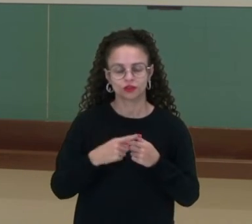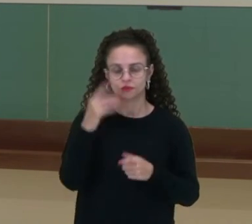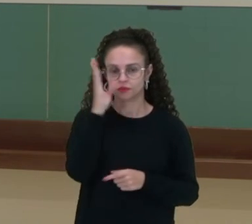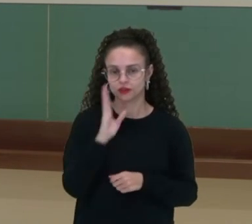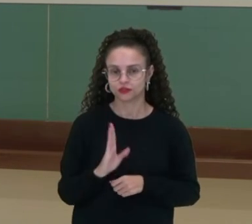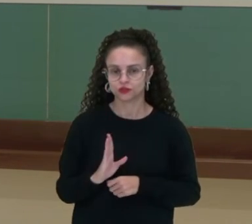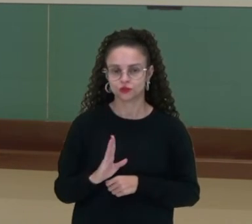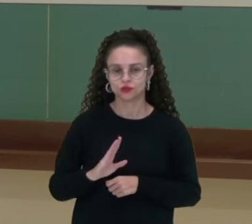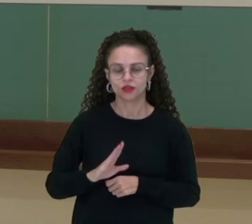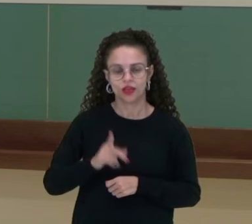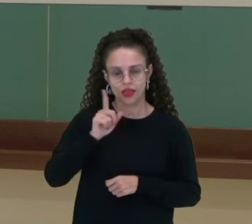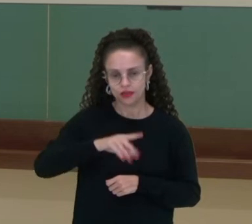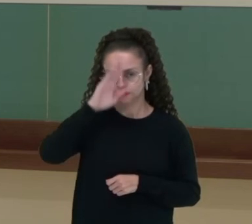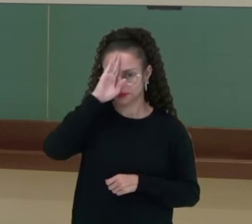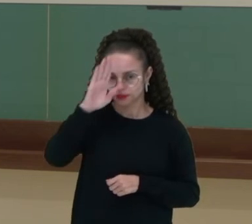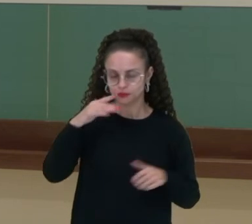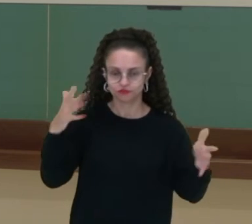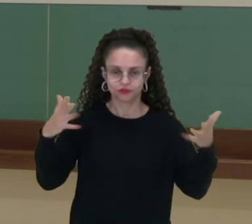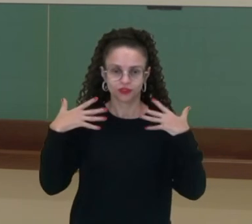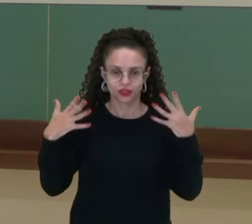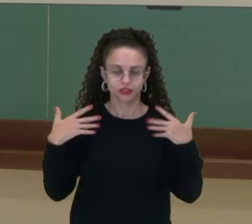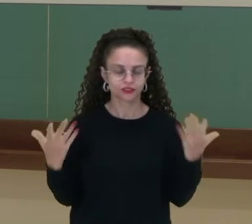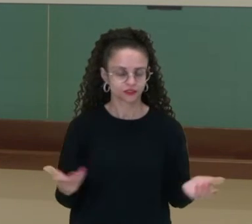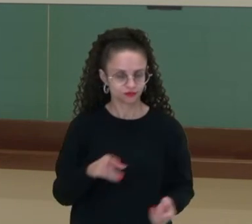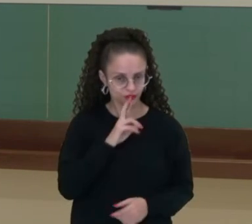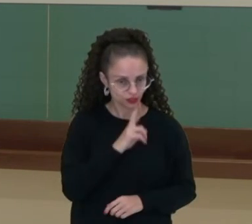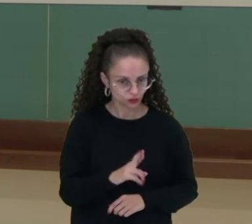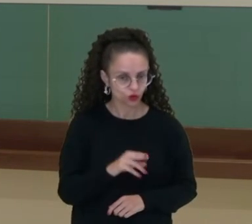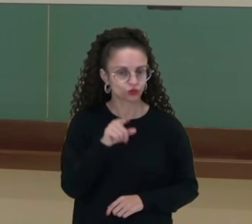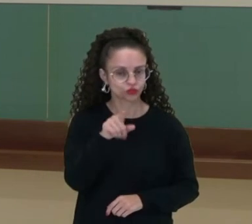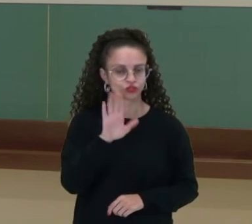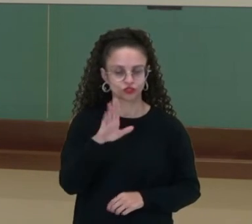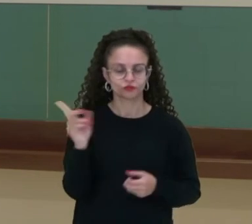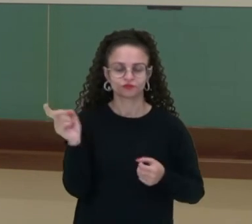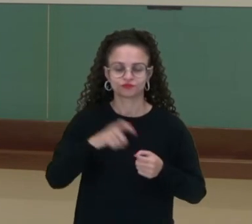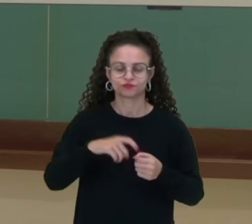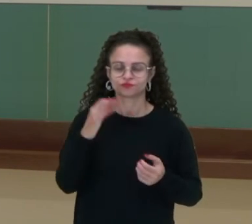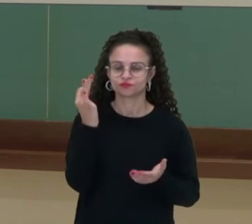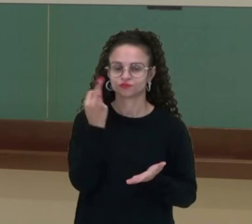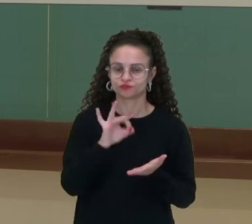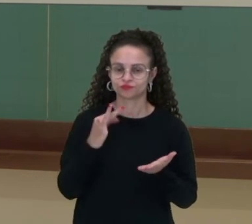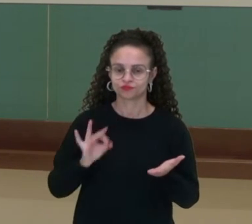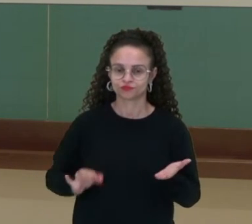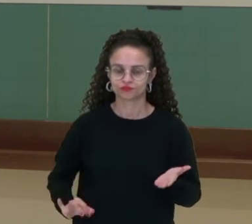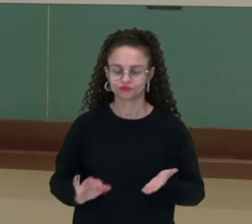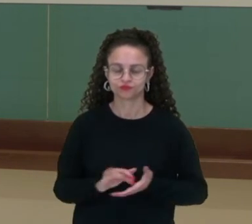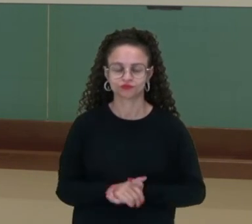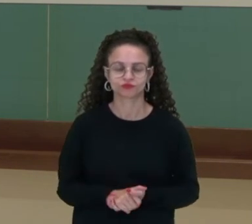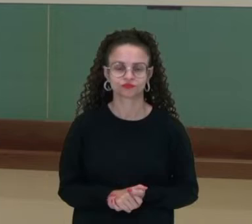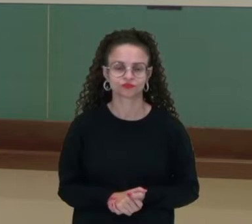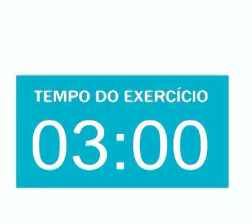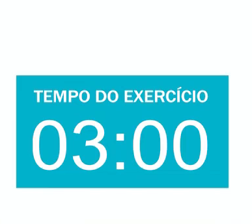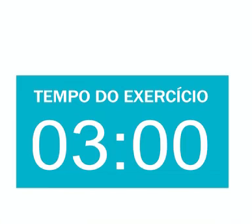país predominantemente quente. Responda aí no seu caderno e retornaremos a seguir com a correção.